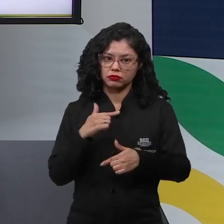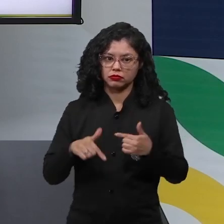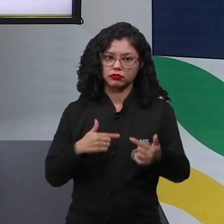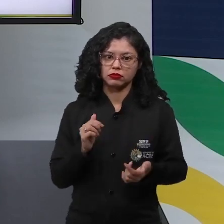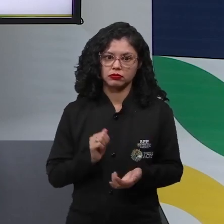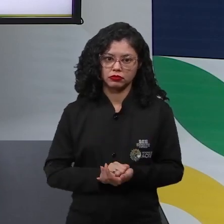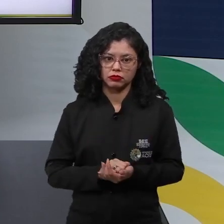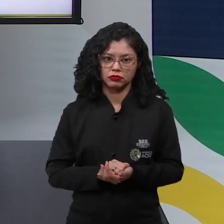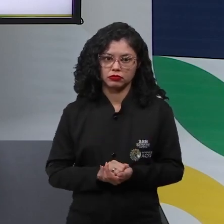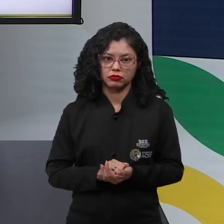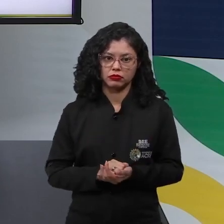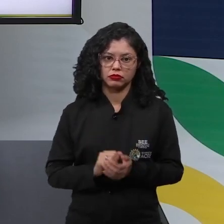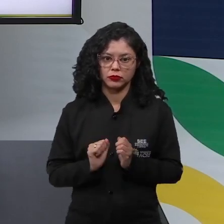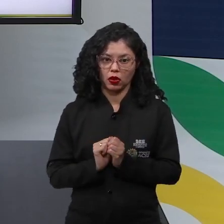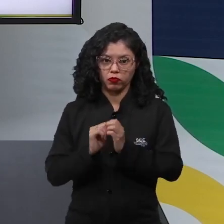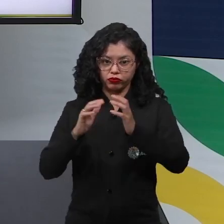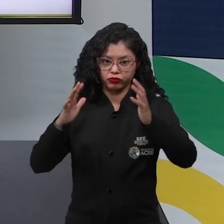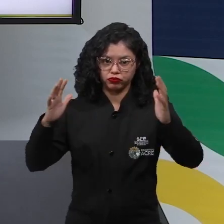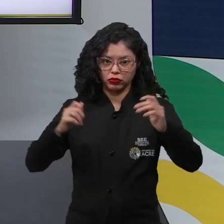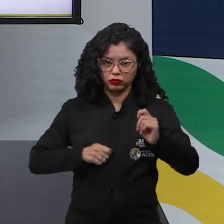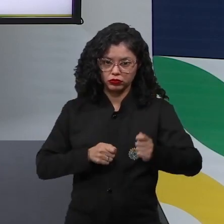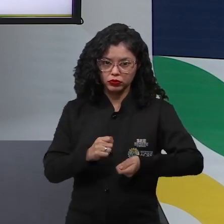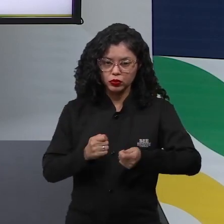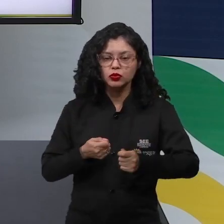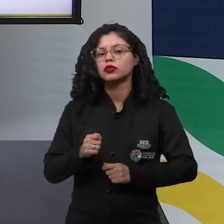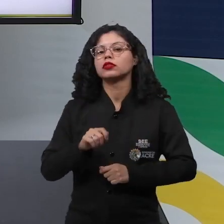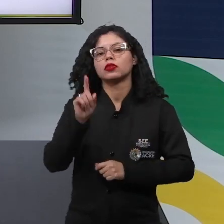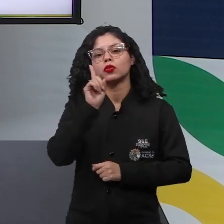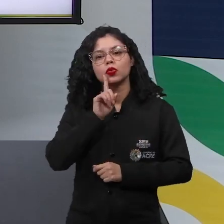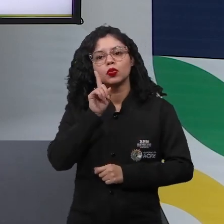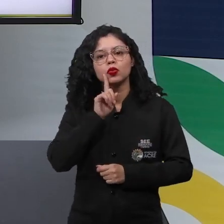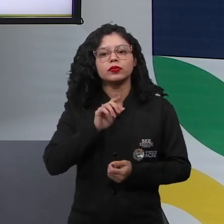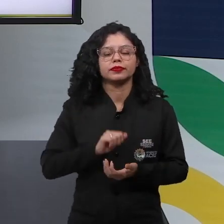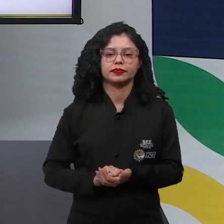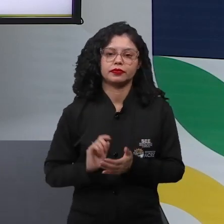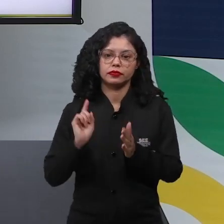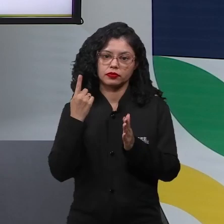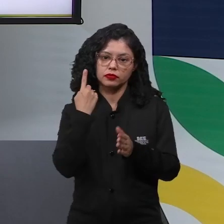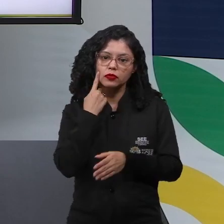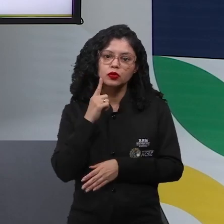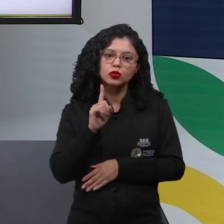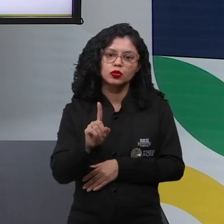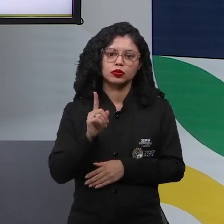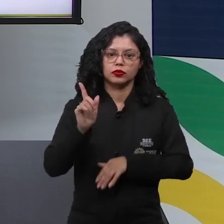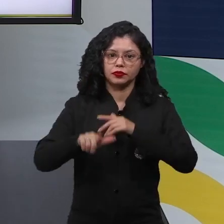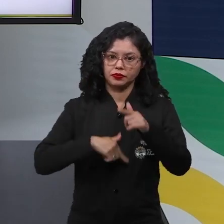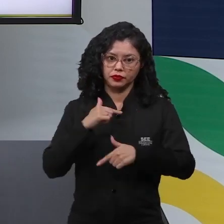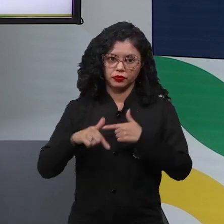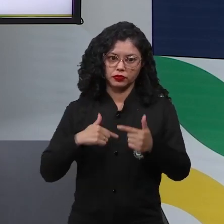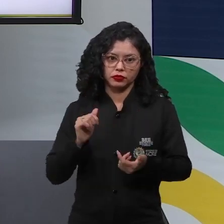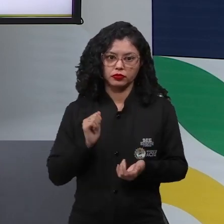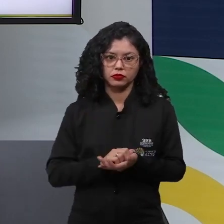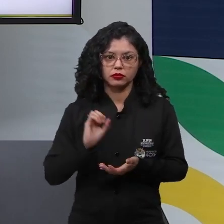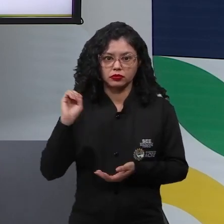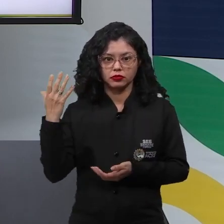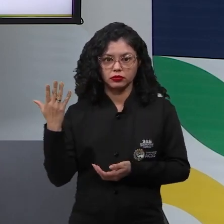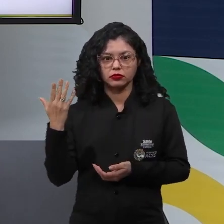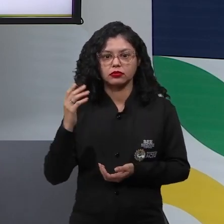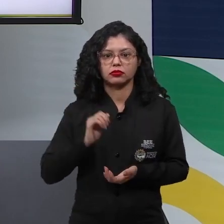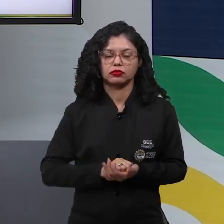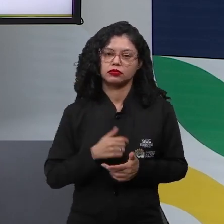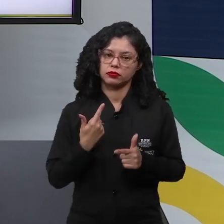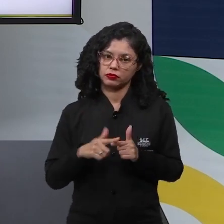em explosões controladas nos Estados Unidos. Em um dia, no seu trabalho, aconteceu esse